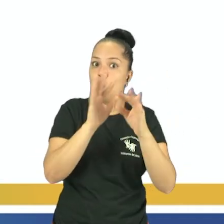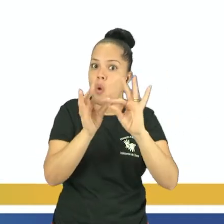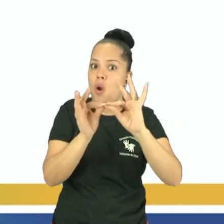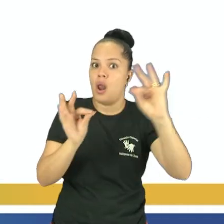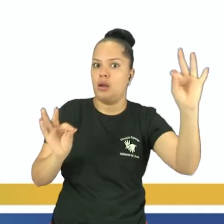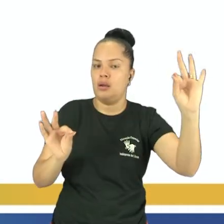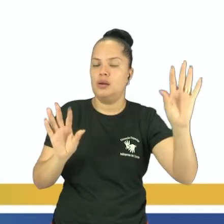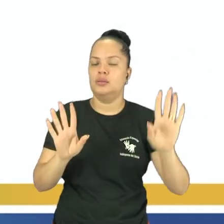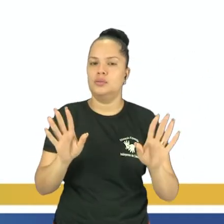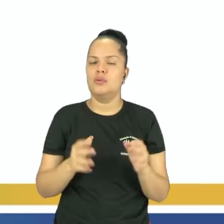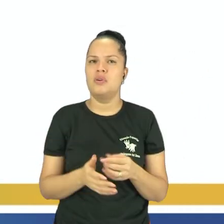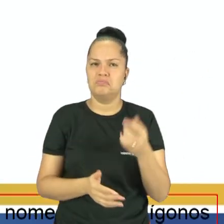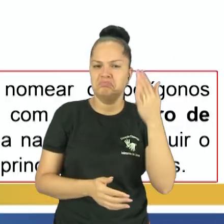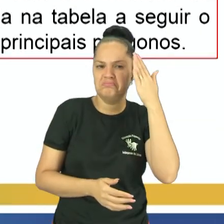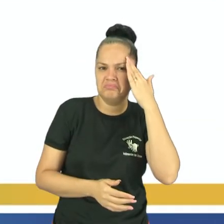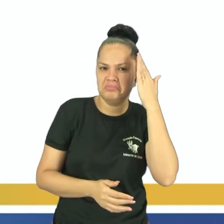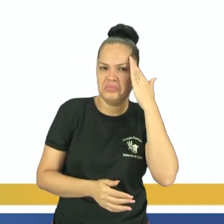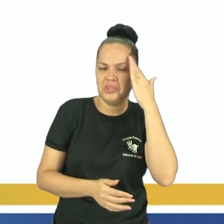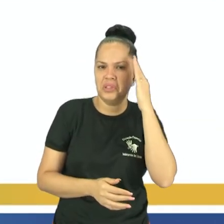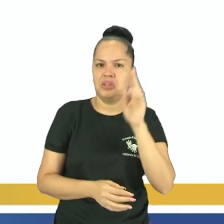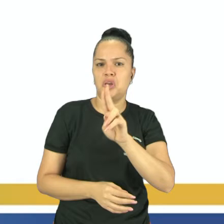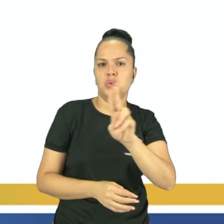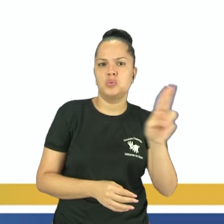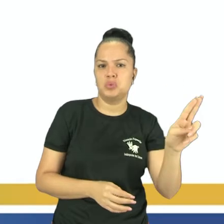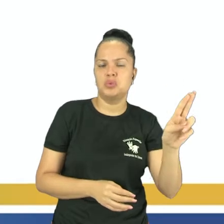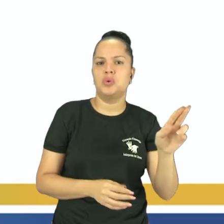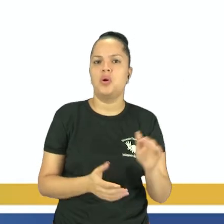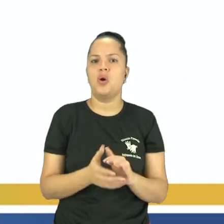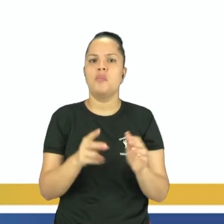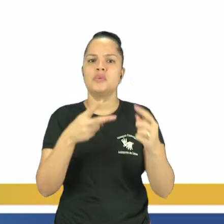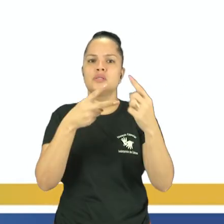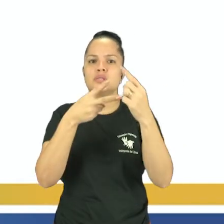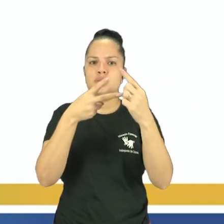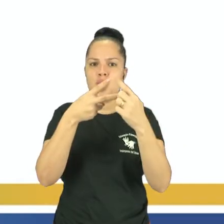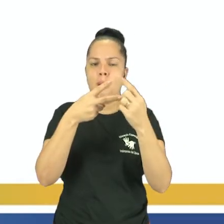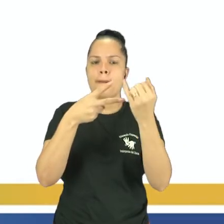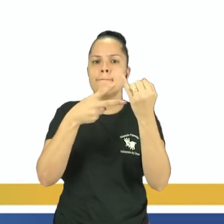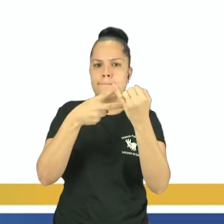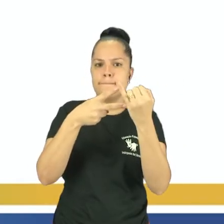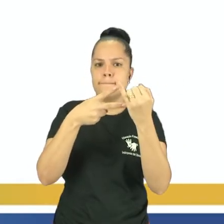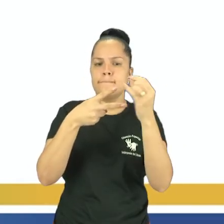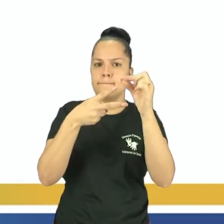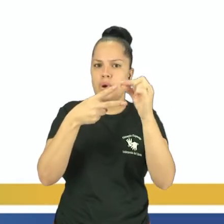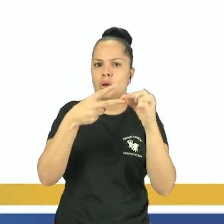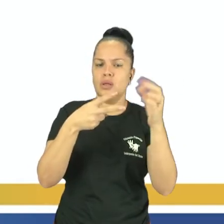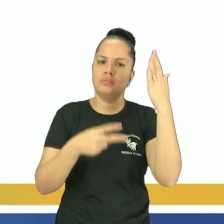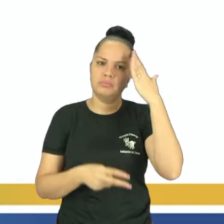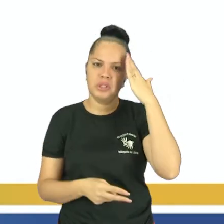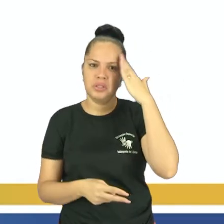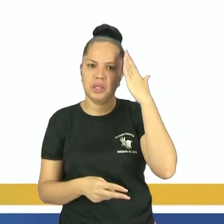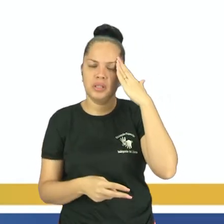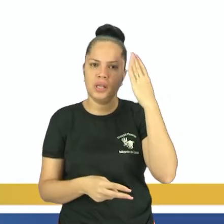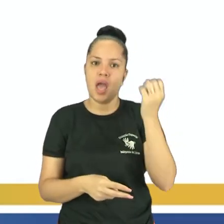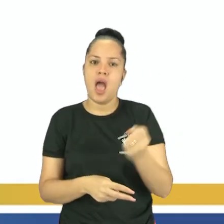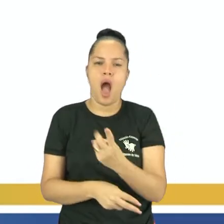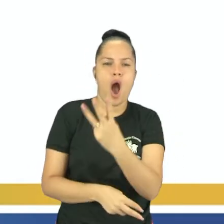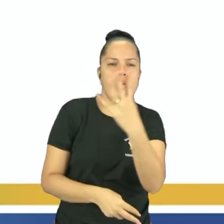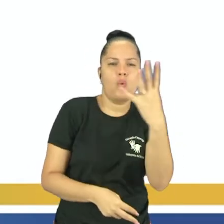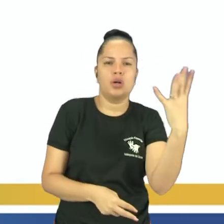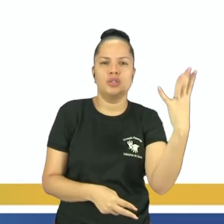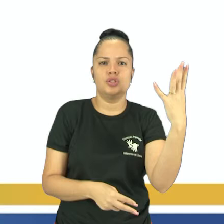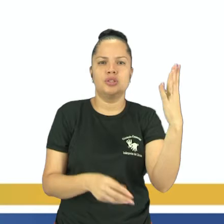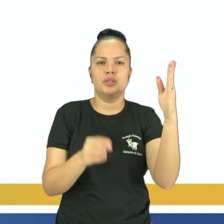Vamos entender agora a nomenclatura desses polígonos? Porque a gente pode nomear os polígonos, né, de acordo com o seu número de lados. Eles recebem